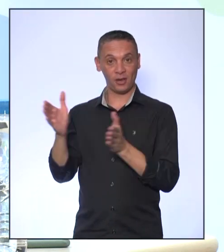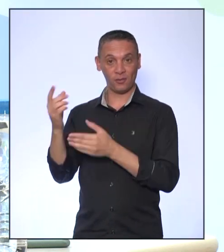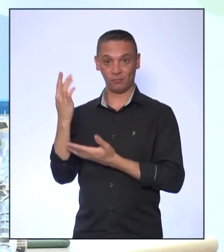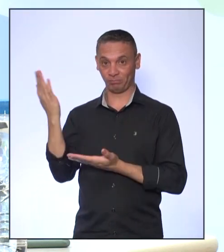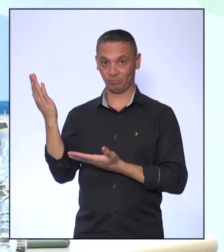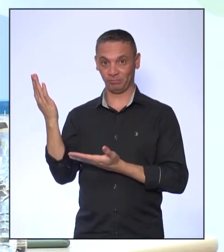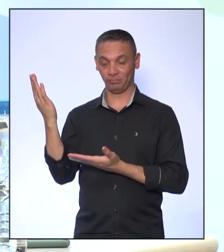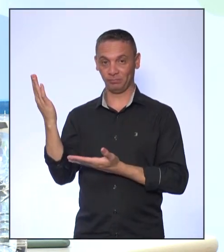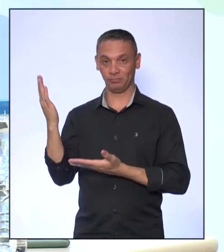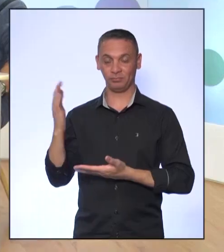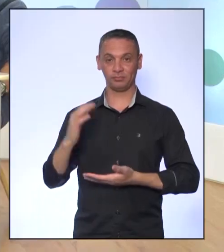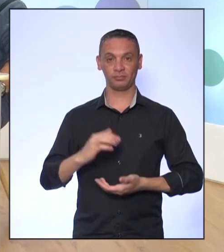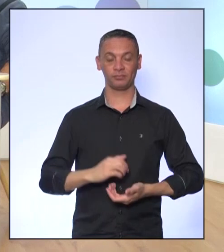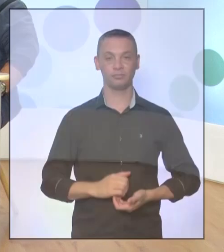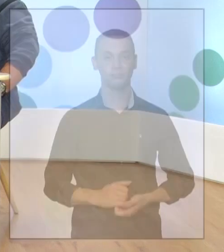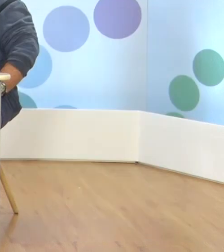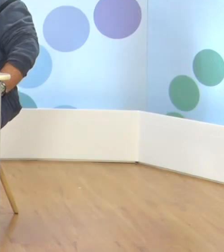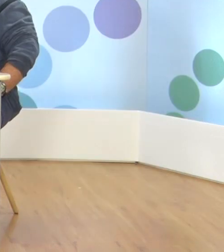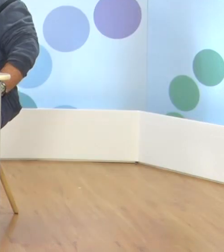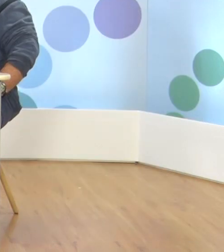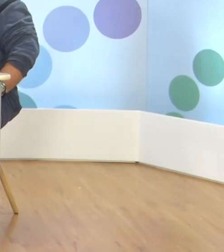voltamos.